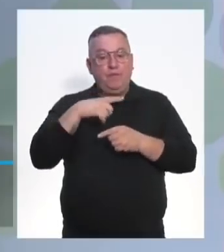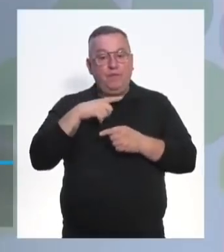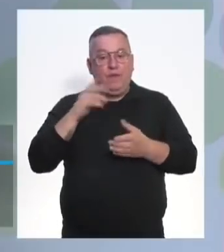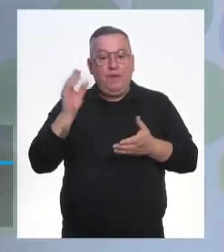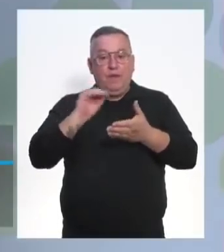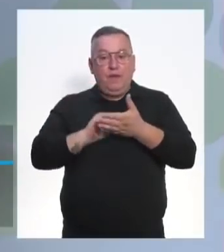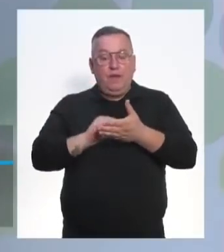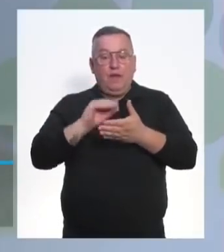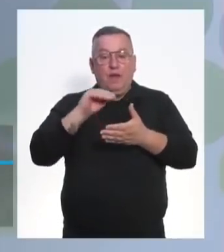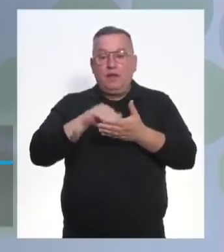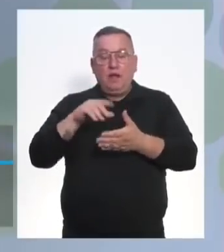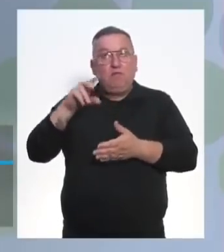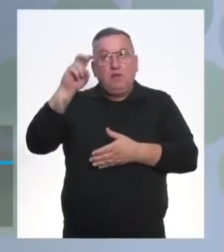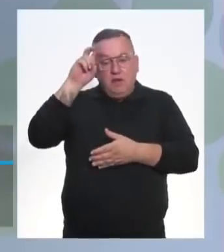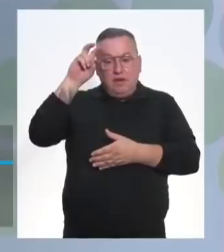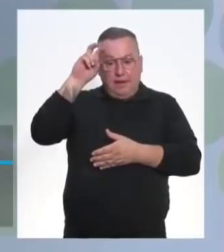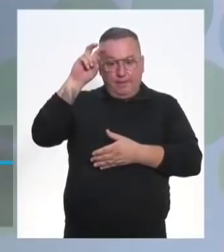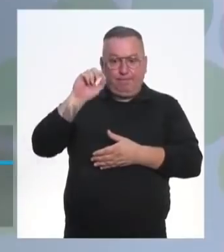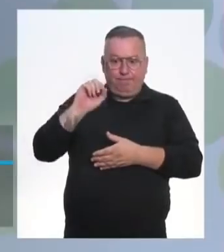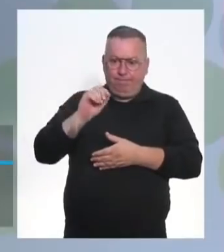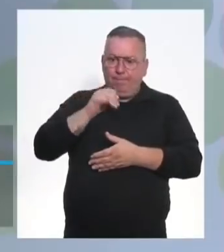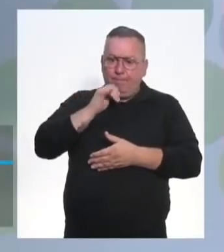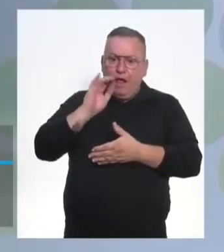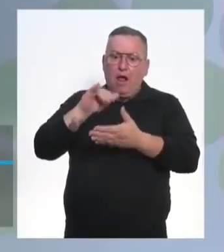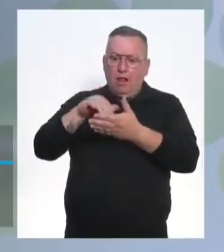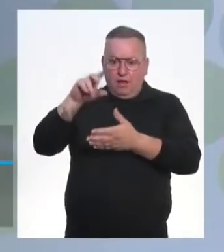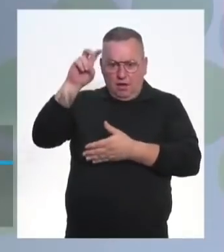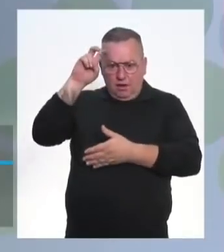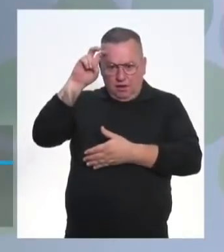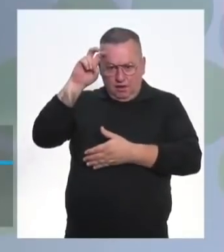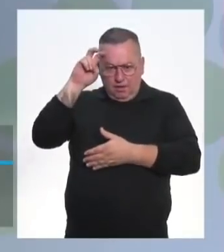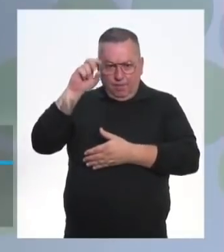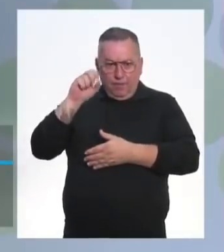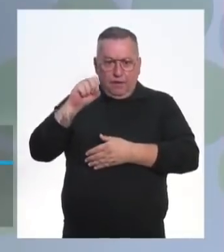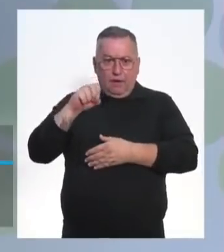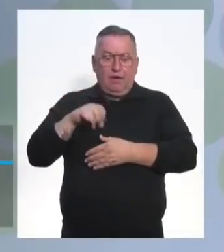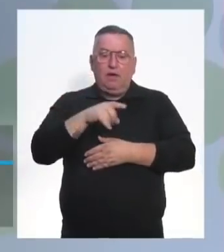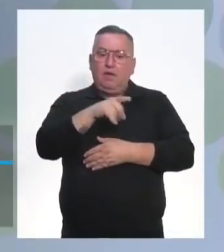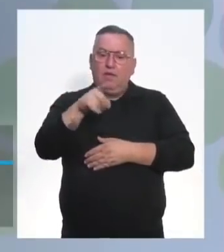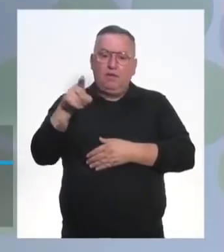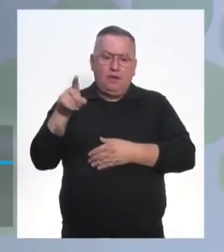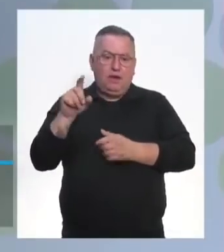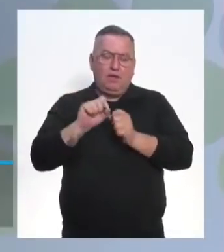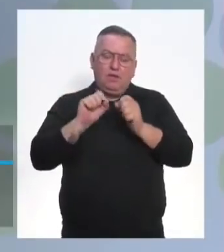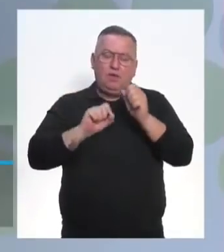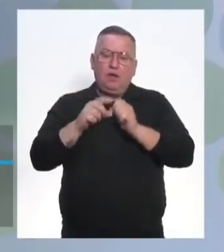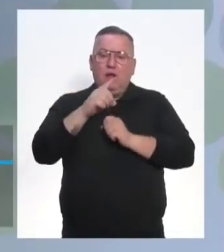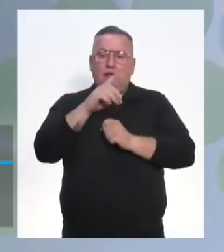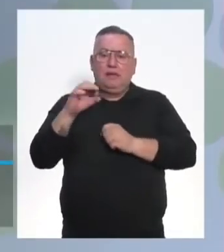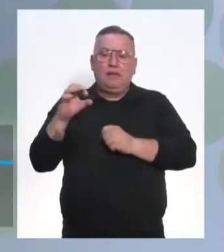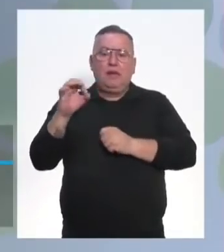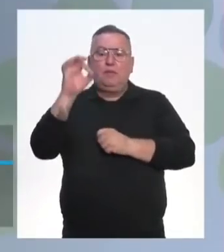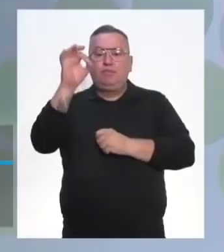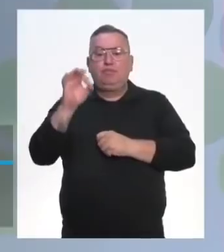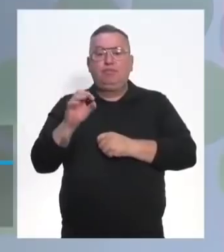postar até quinta. Então, tem que colocar lá as postagens até quinta. Estipule você. Fica a critério 100% do